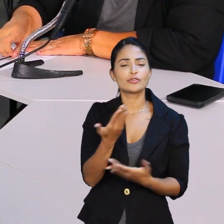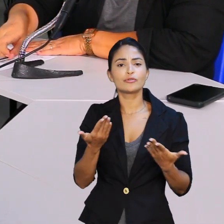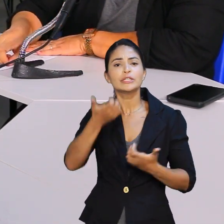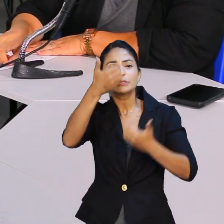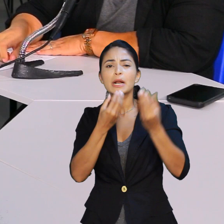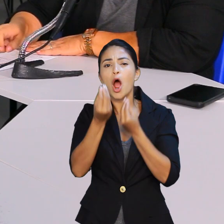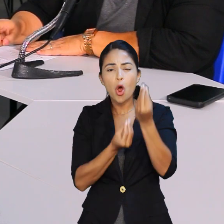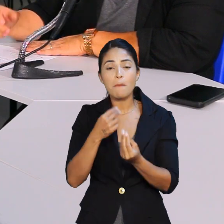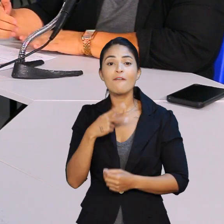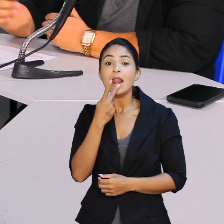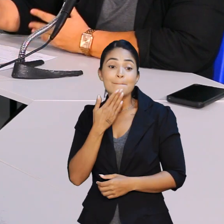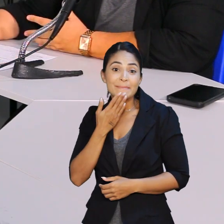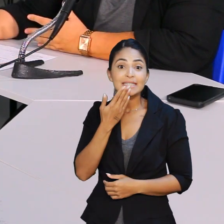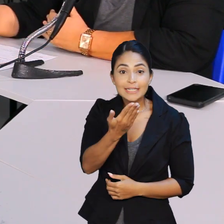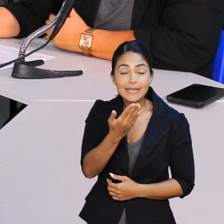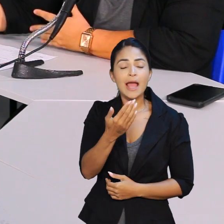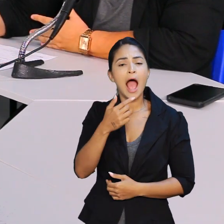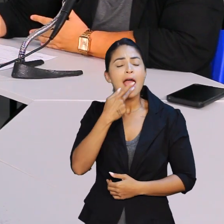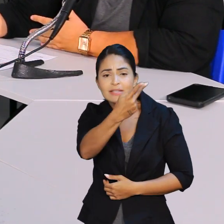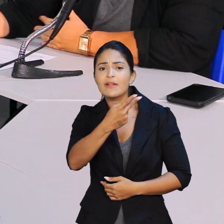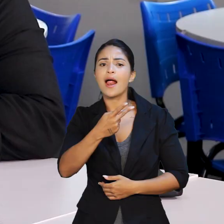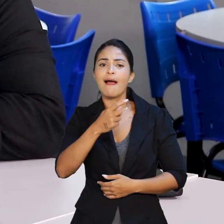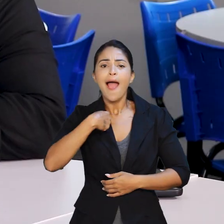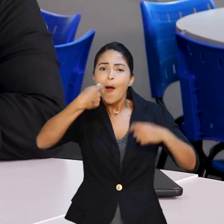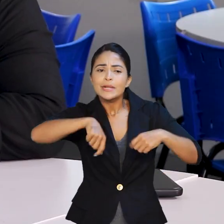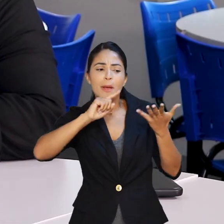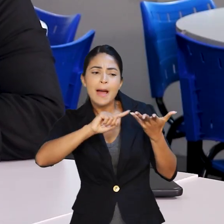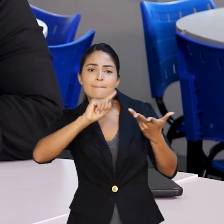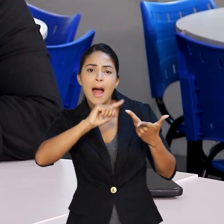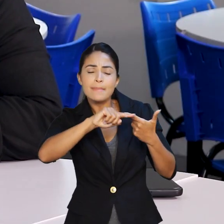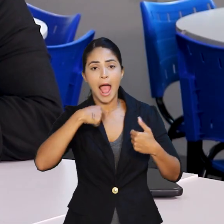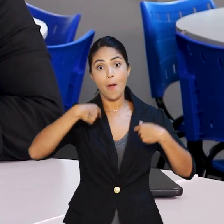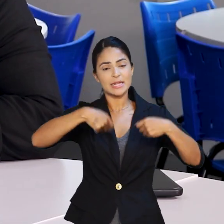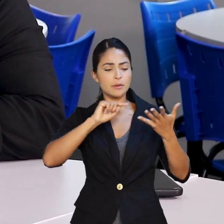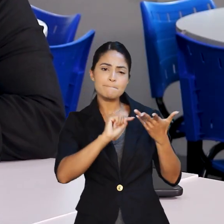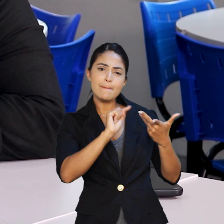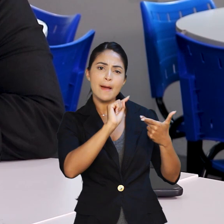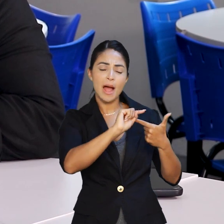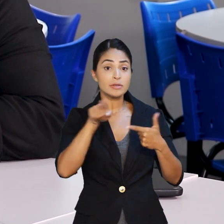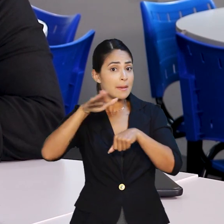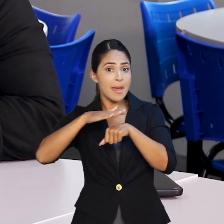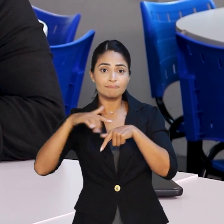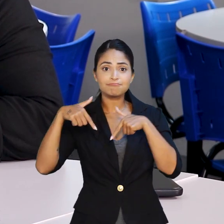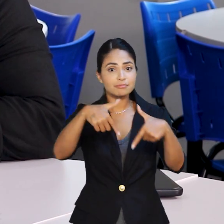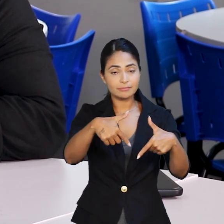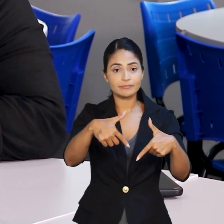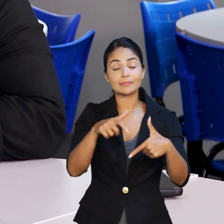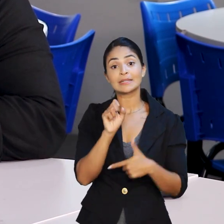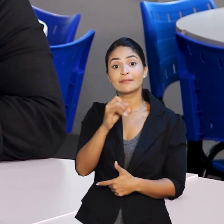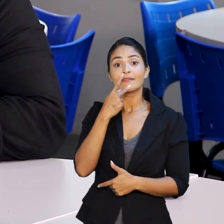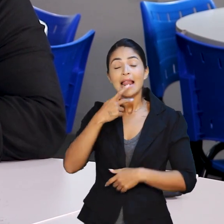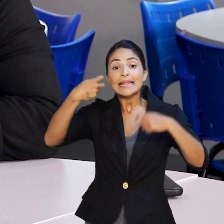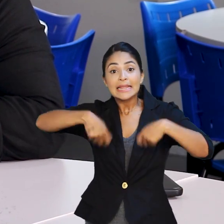aí, quando eu digo pedir, solicitar, eu preciso disso, né? O que eu preciso é disso. E quando a gente vai falar